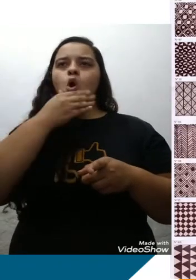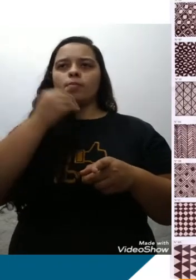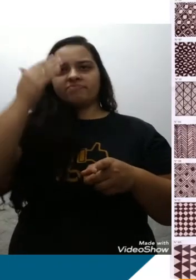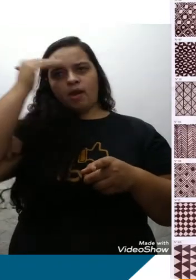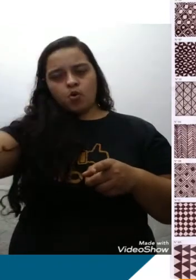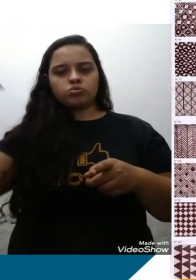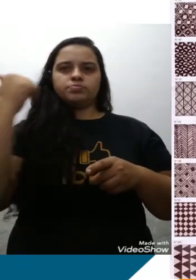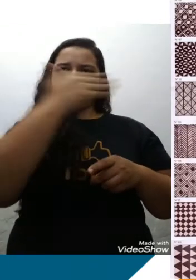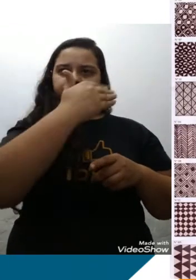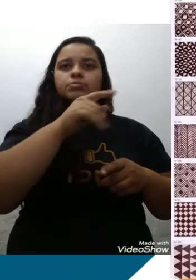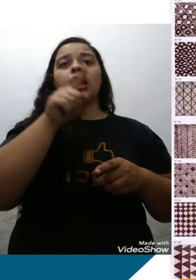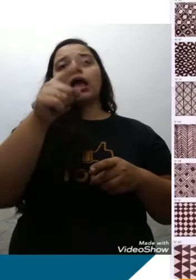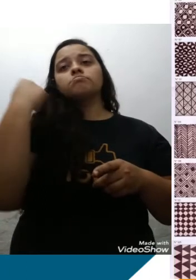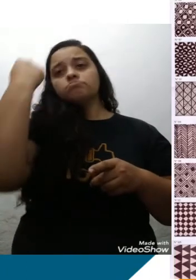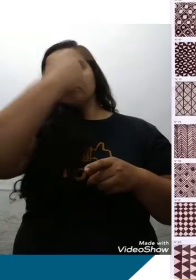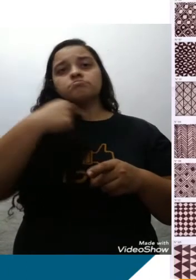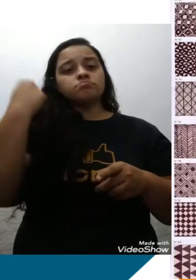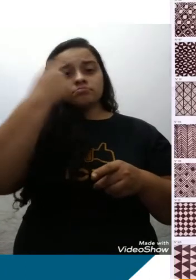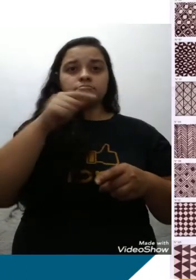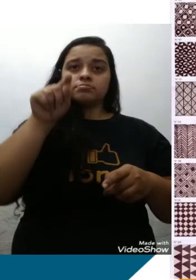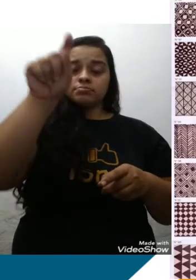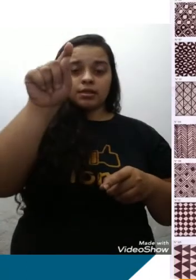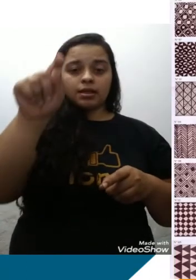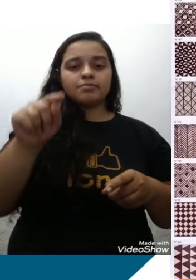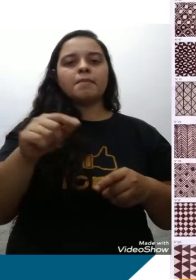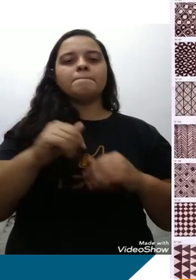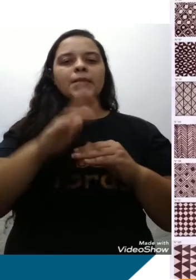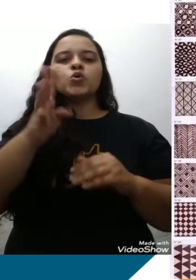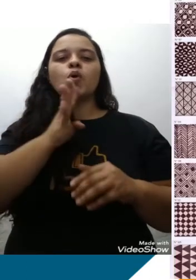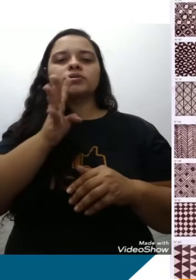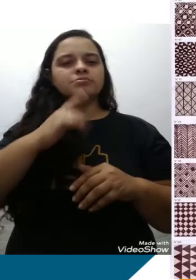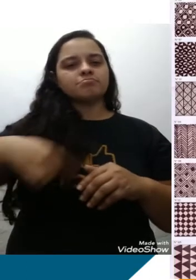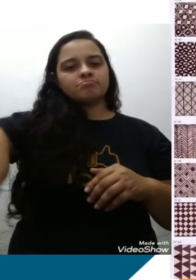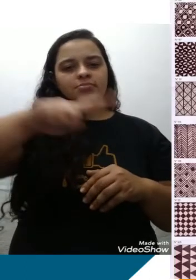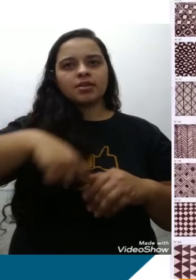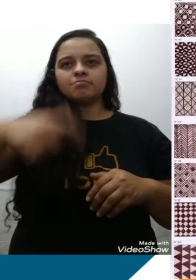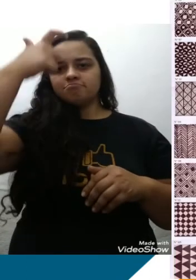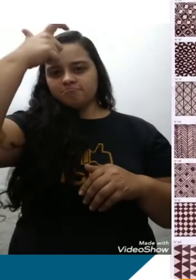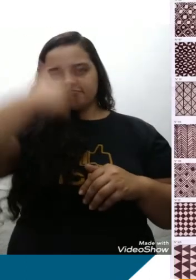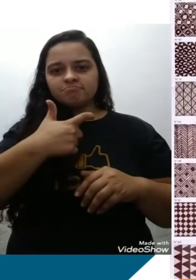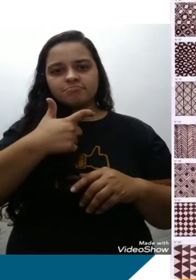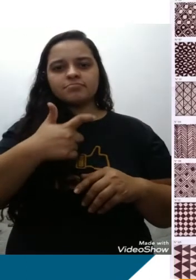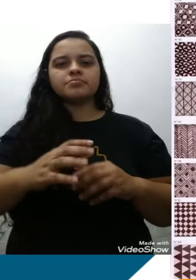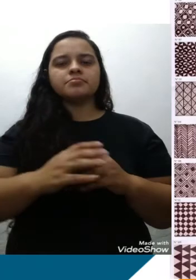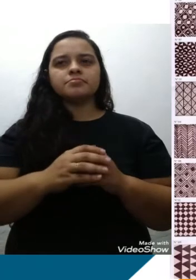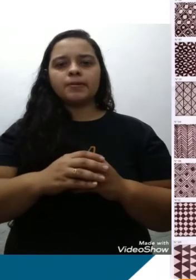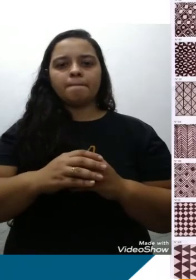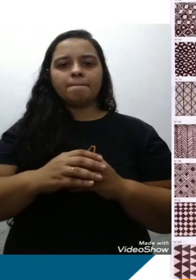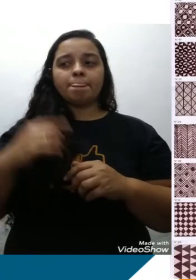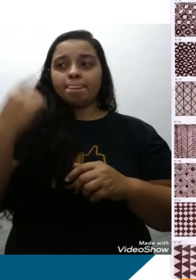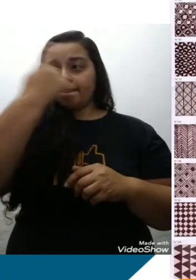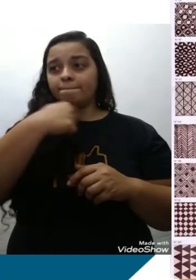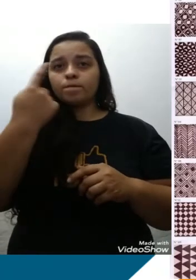Richard Nives. E a Luzia vai ficar com essa feição que está aparecendo aí, que é a feição mais conhecida, né? Uma fisionomia